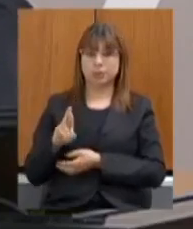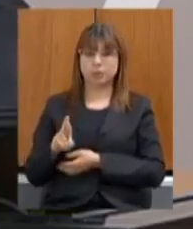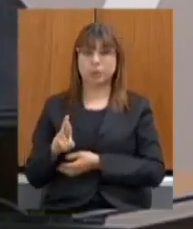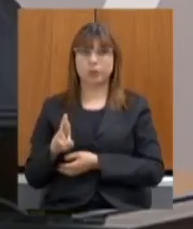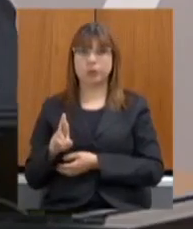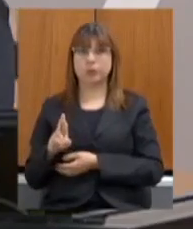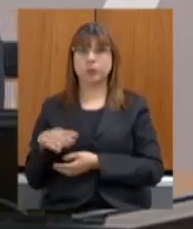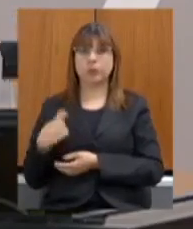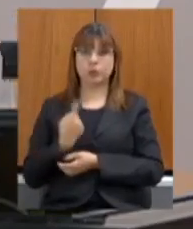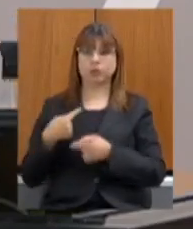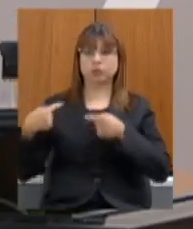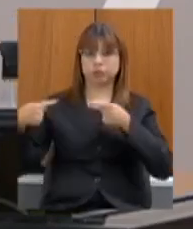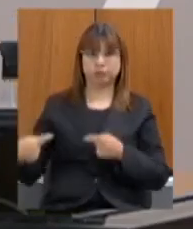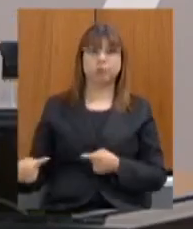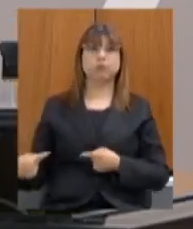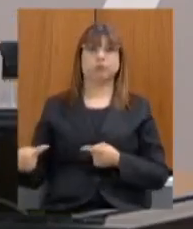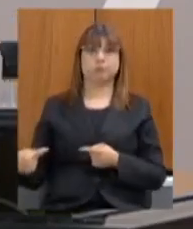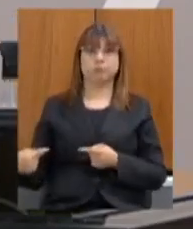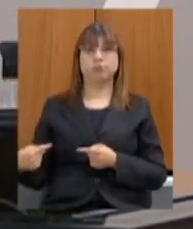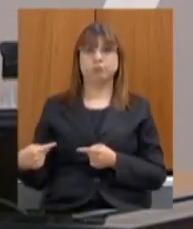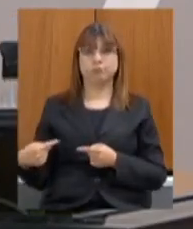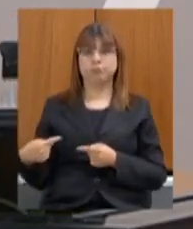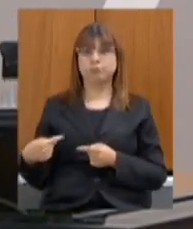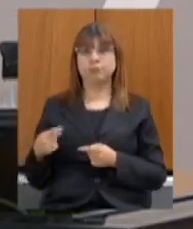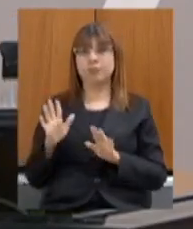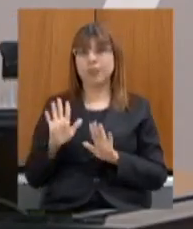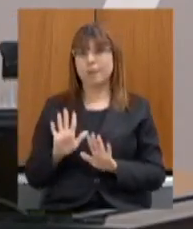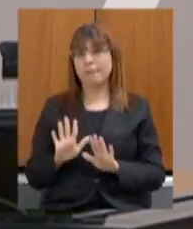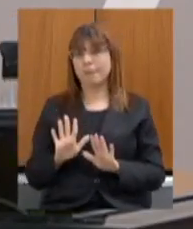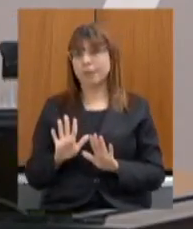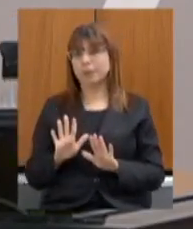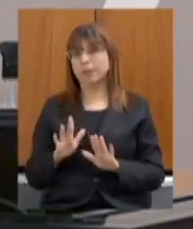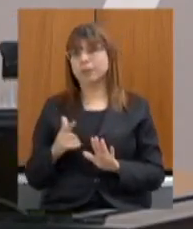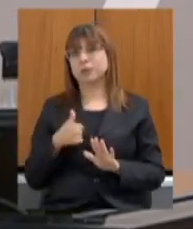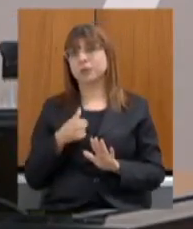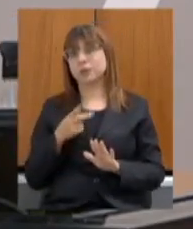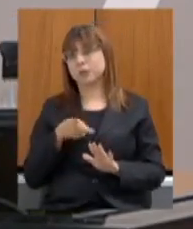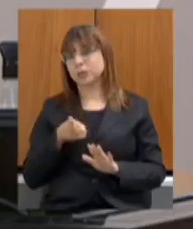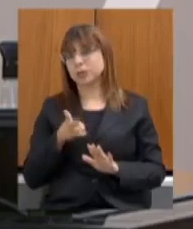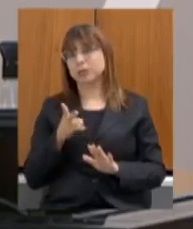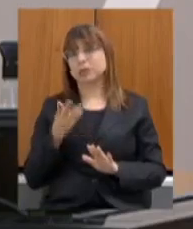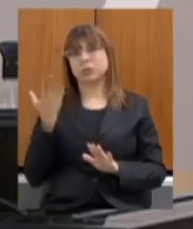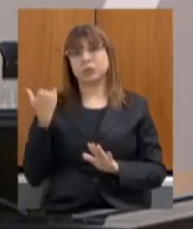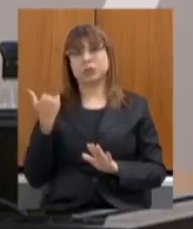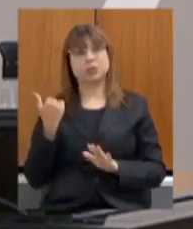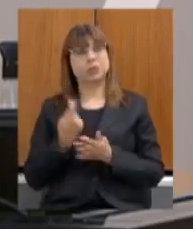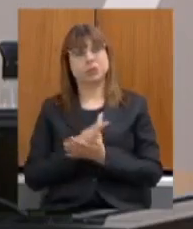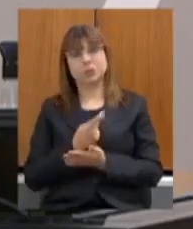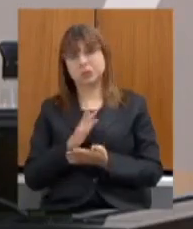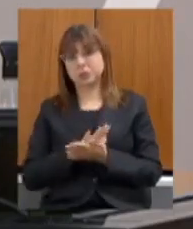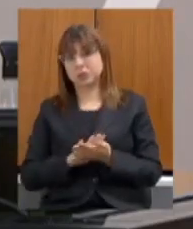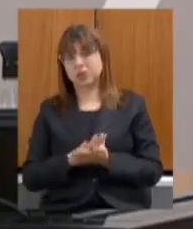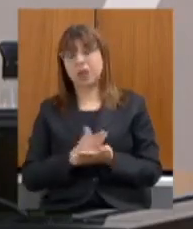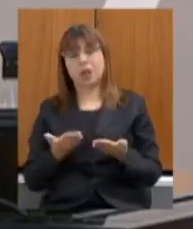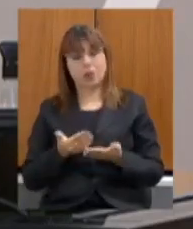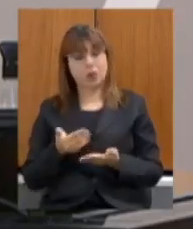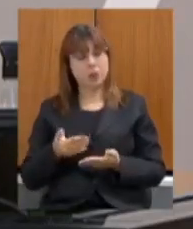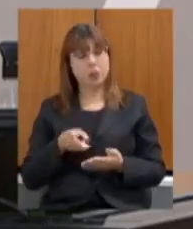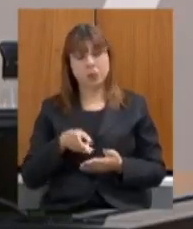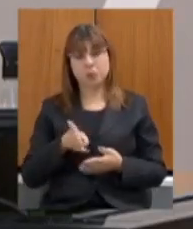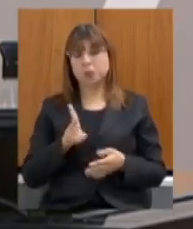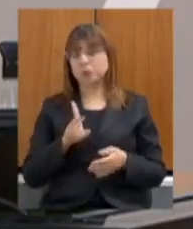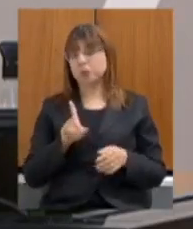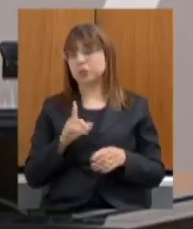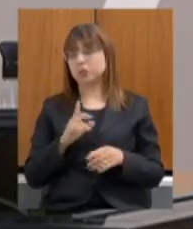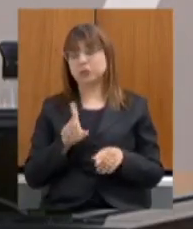Estivemos em lados opostos. Mas nunca me furtei e não me furtarei a discutir soluções para o